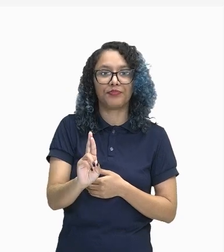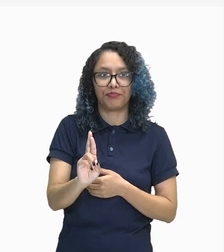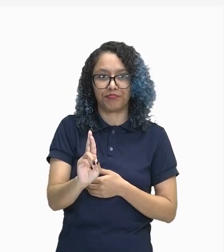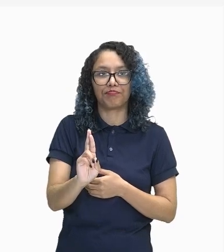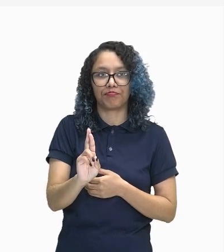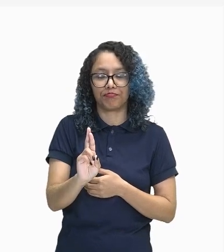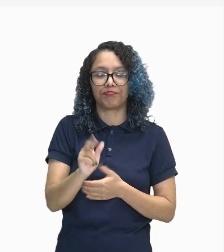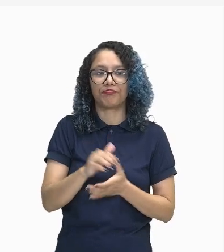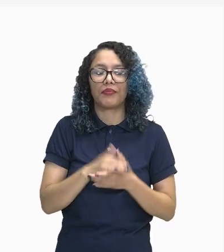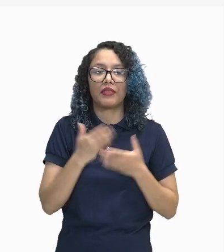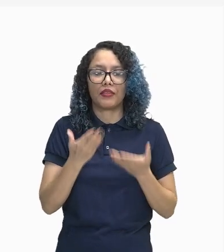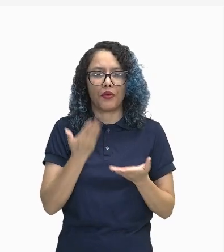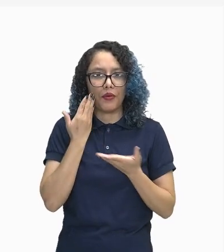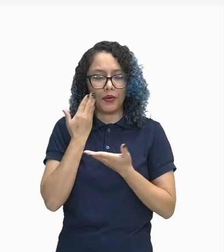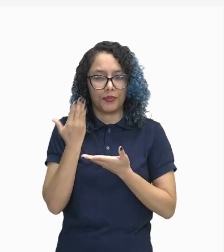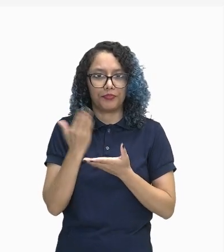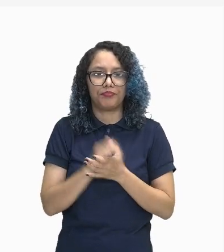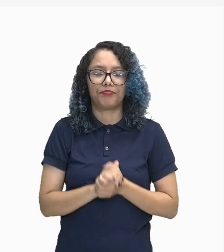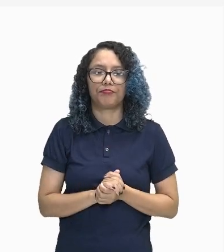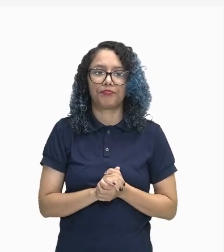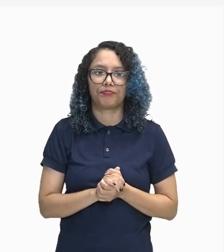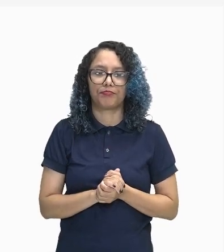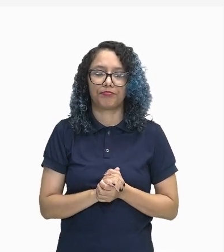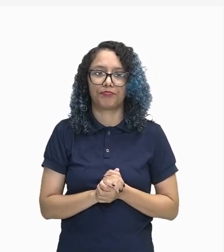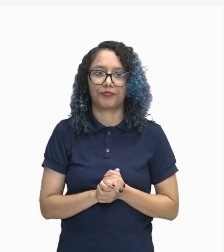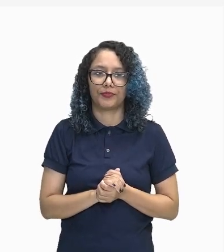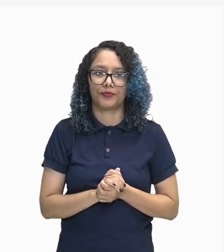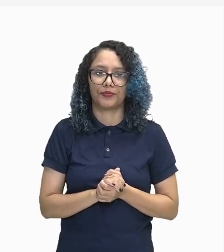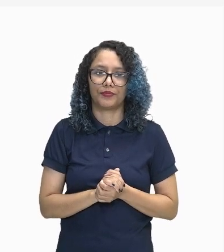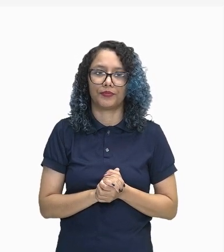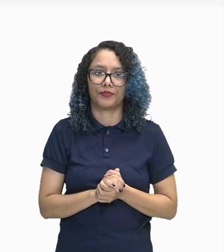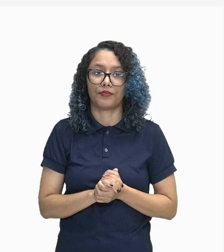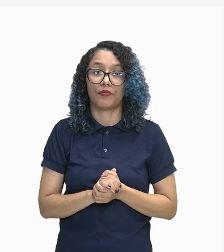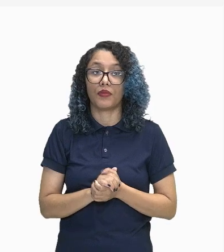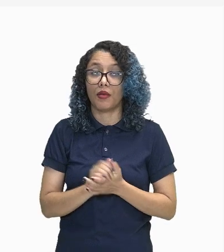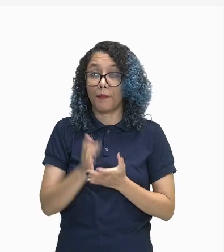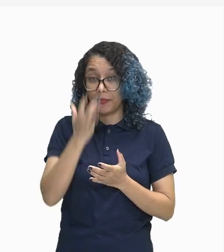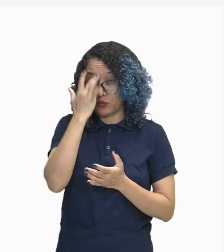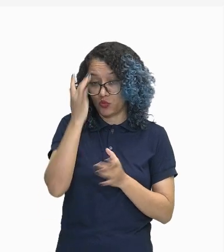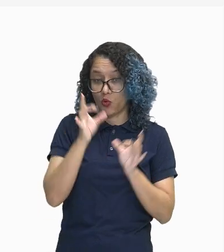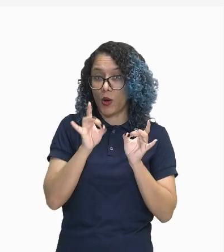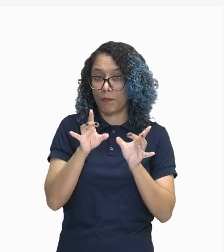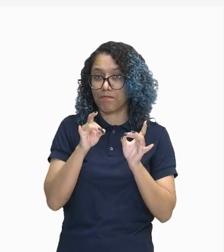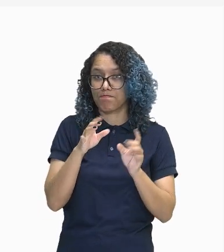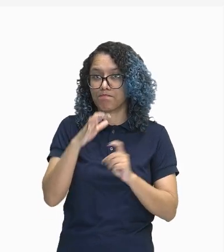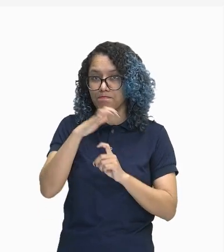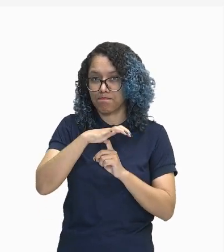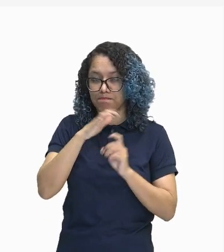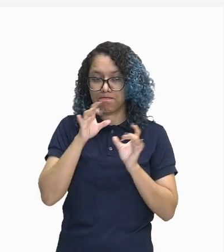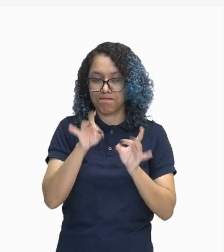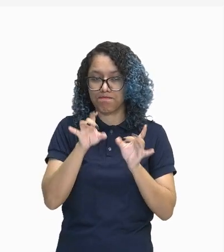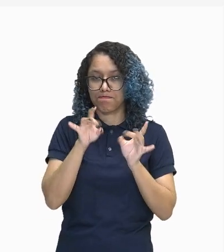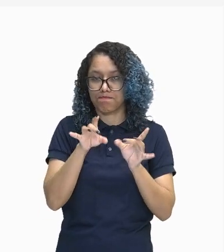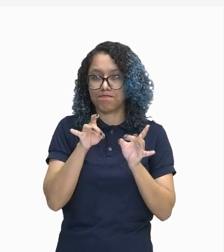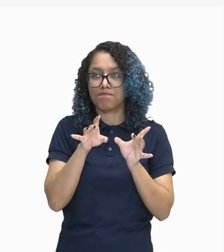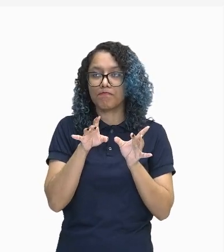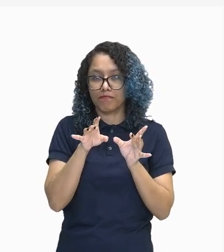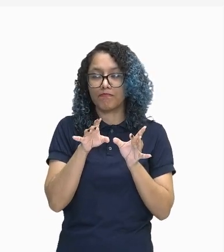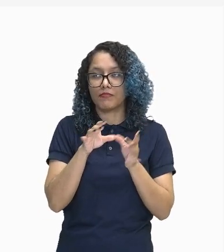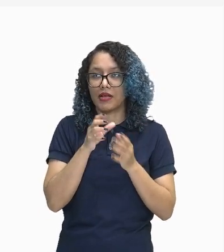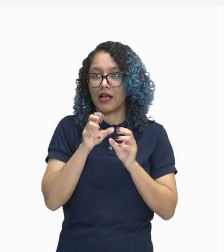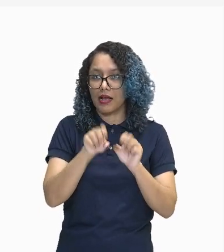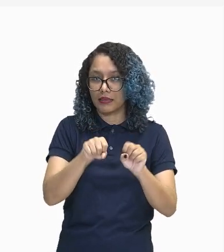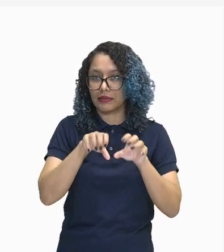nós temos aí, ó. Nós temos uma situação onde temos um vendedor ambulante, né, vendendo açaí, que isso